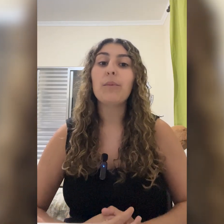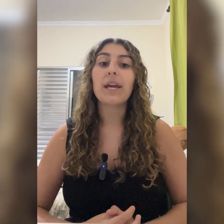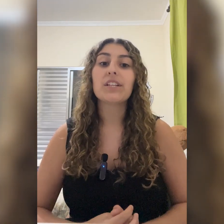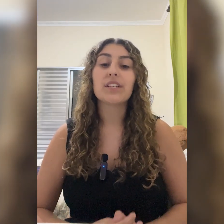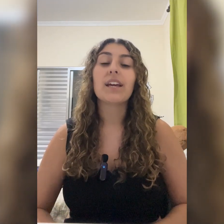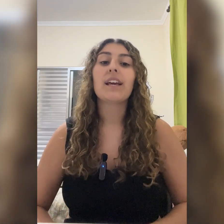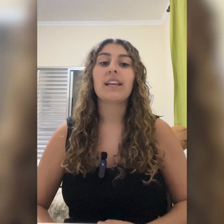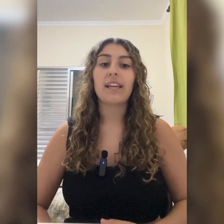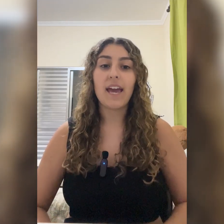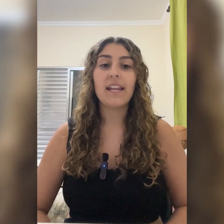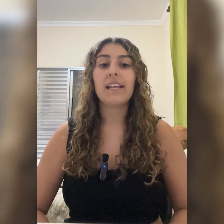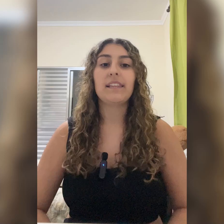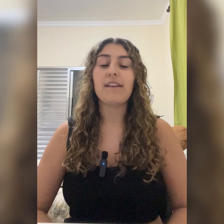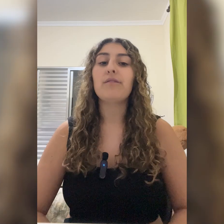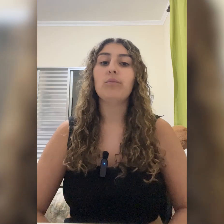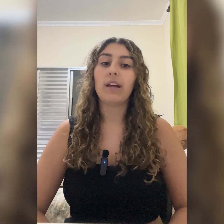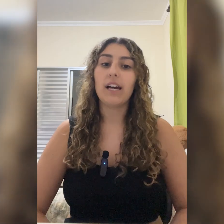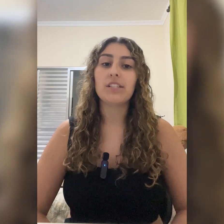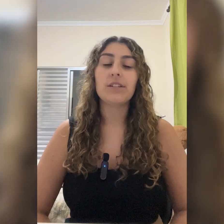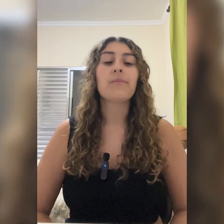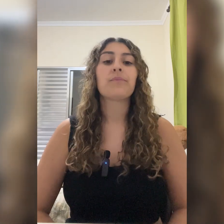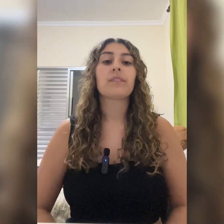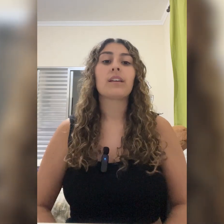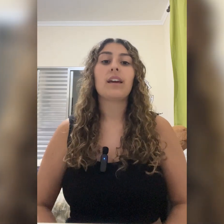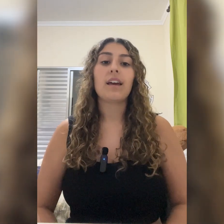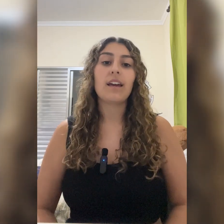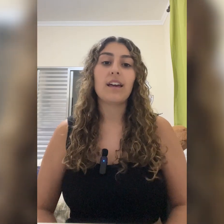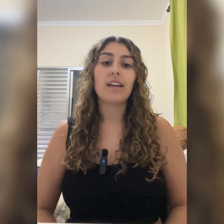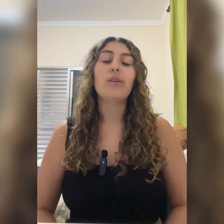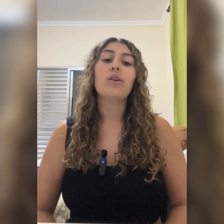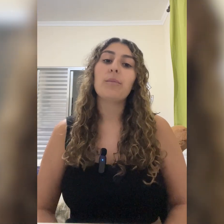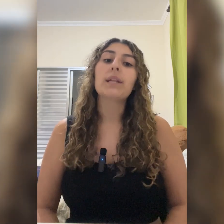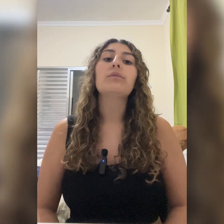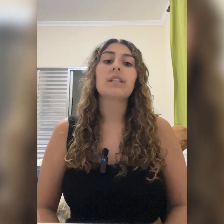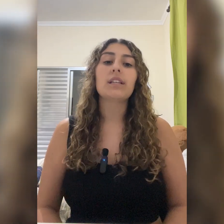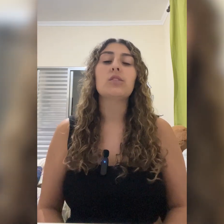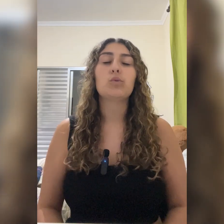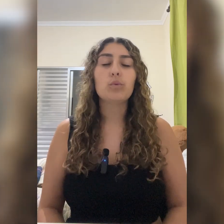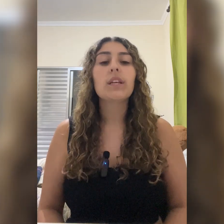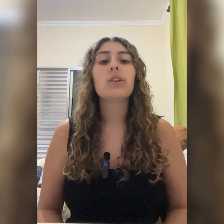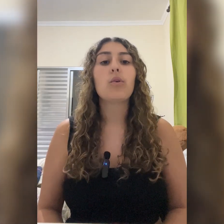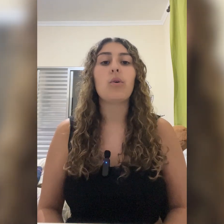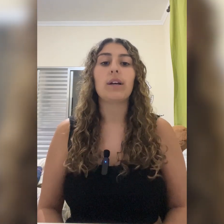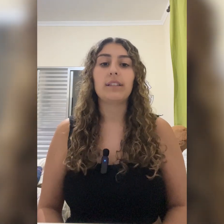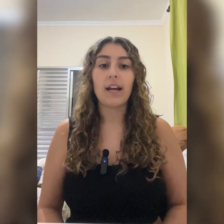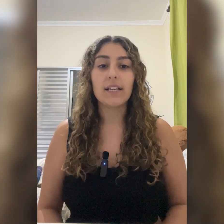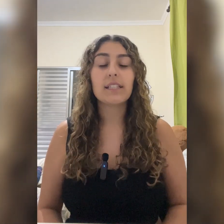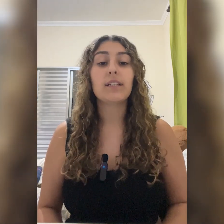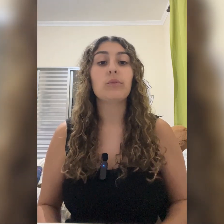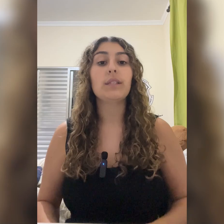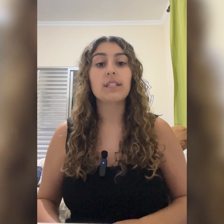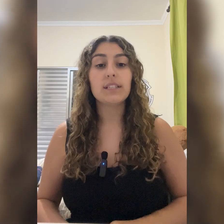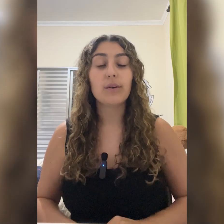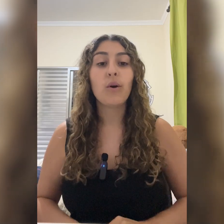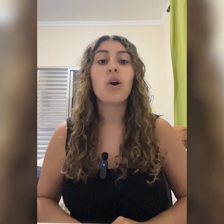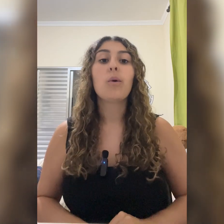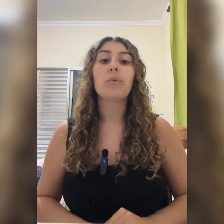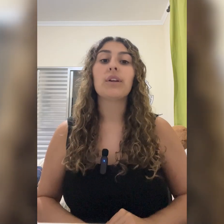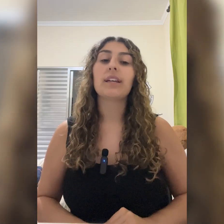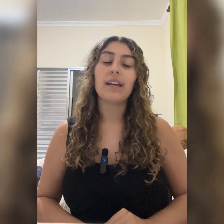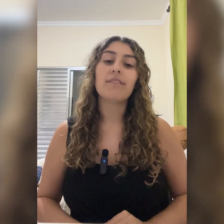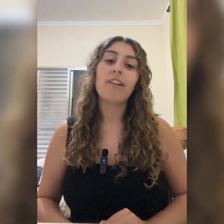que realmente querem, têm vontade, eu recomendo sim que estudem, que corram atrás, que não